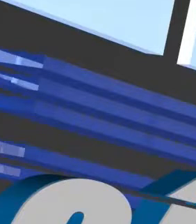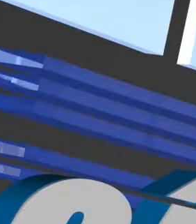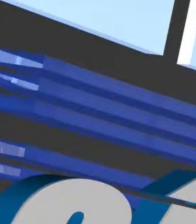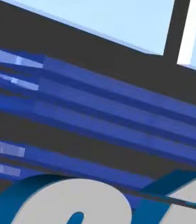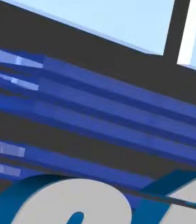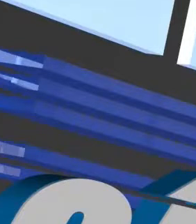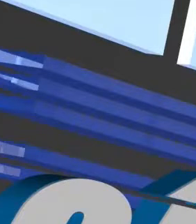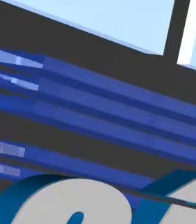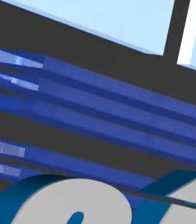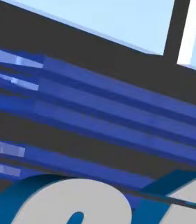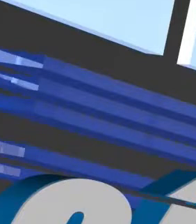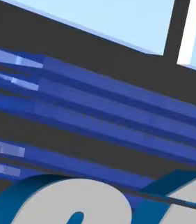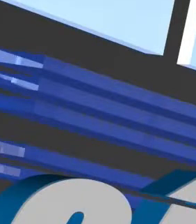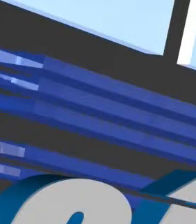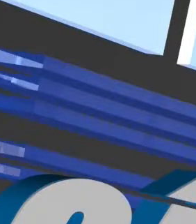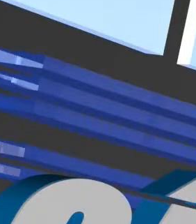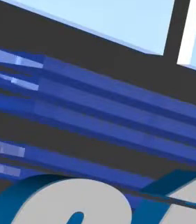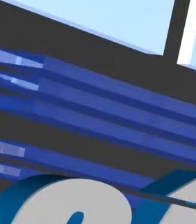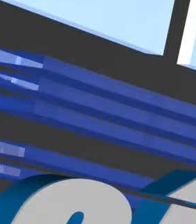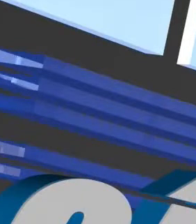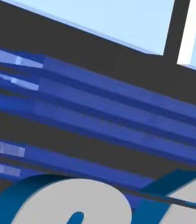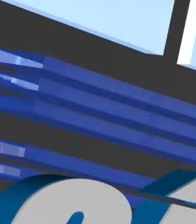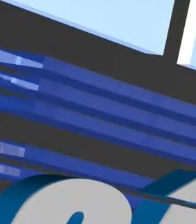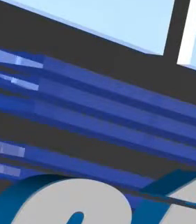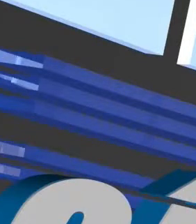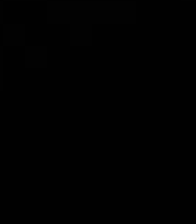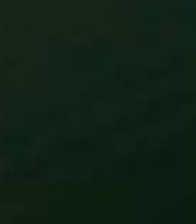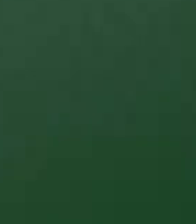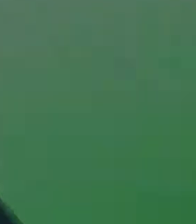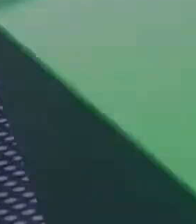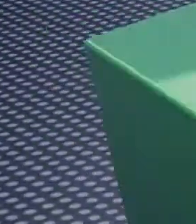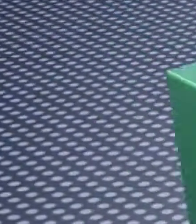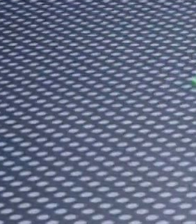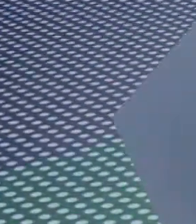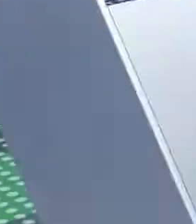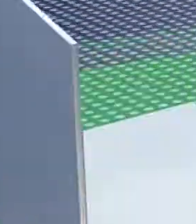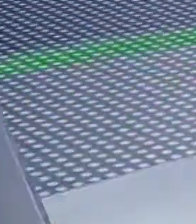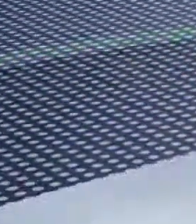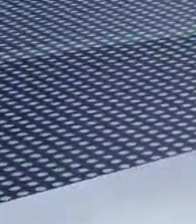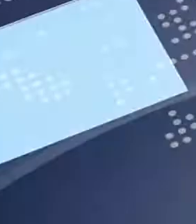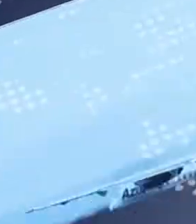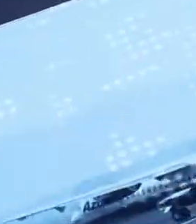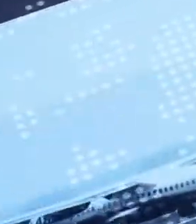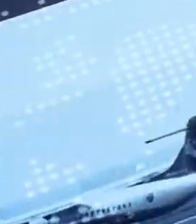coqueluche na rede pública agora no jornal da Câmara de